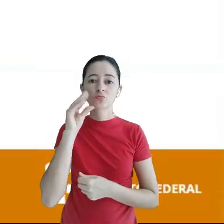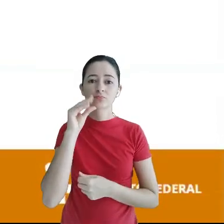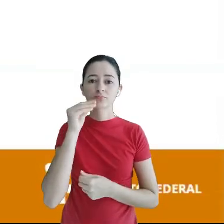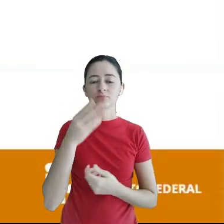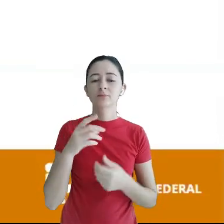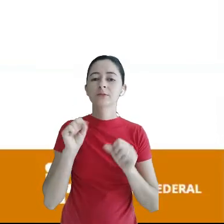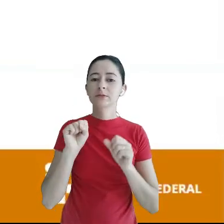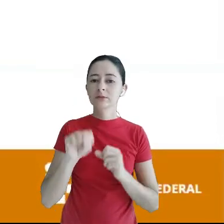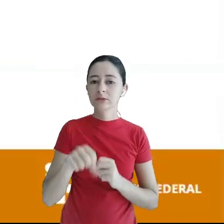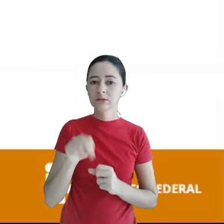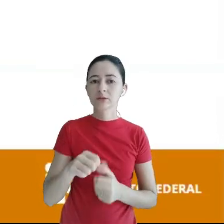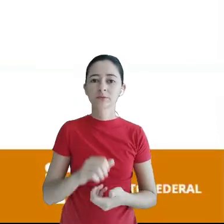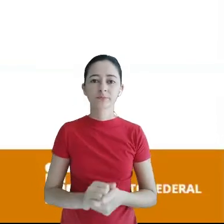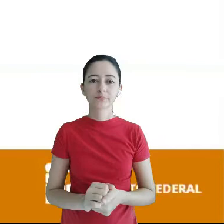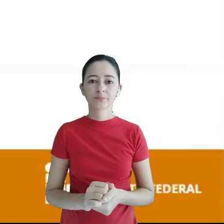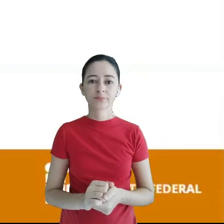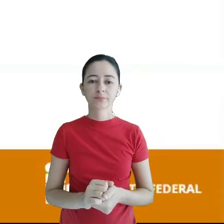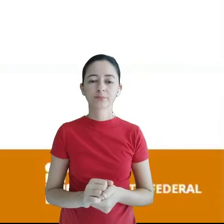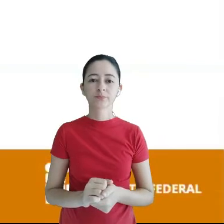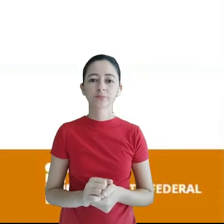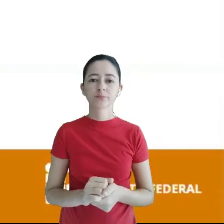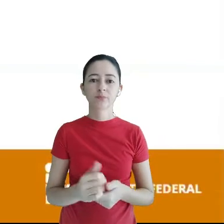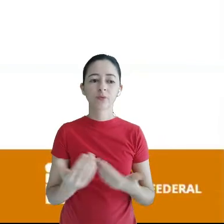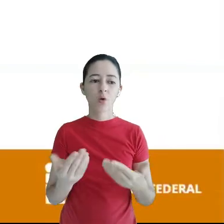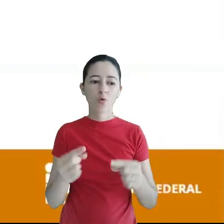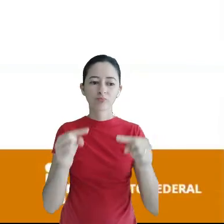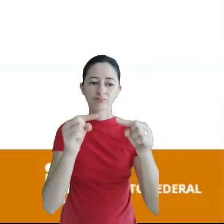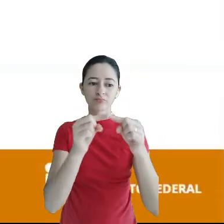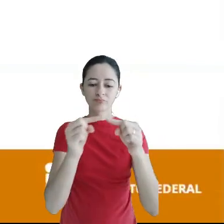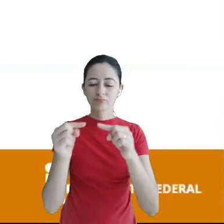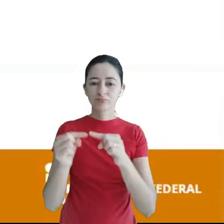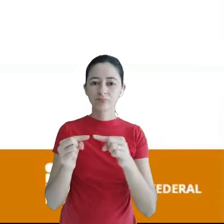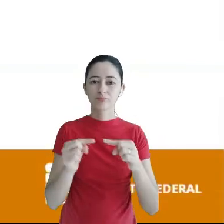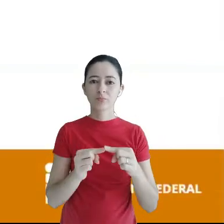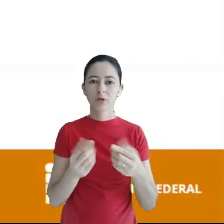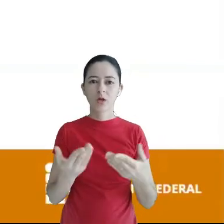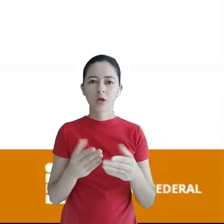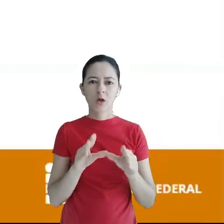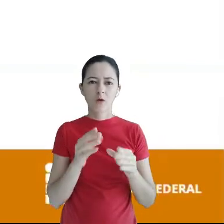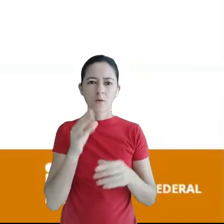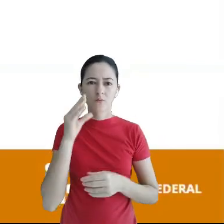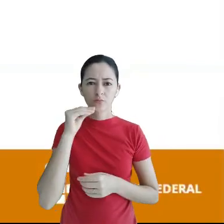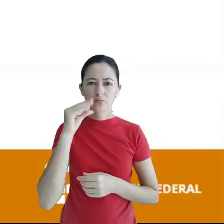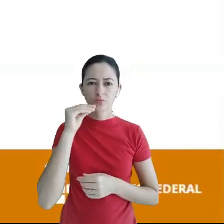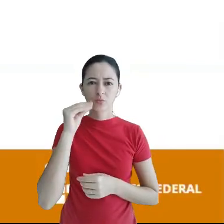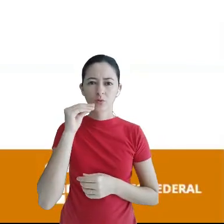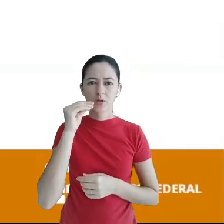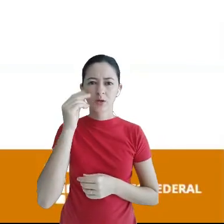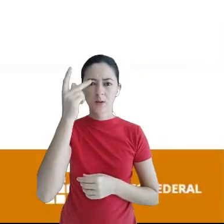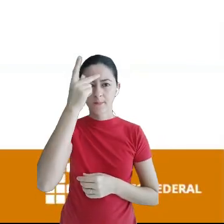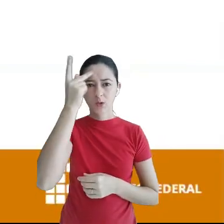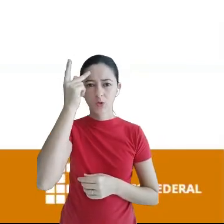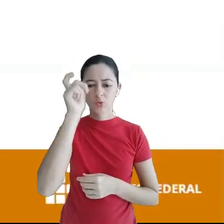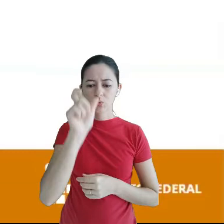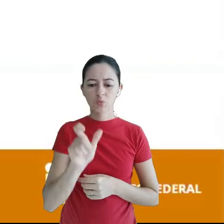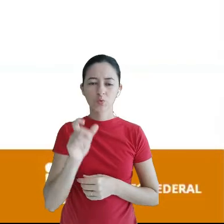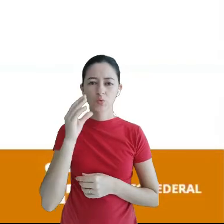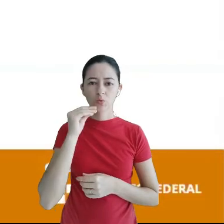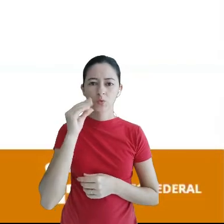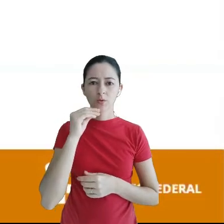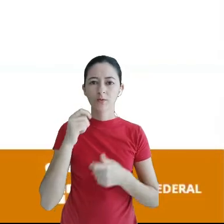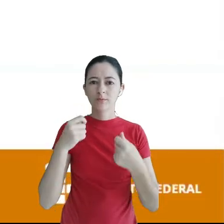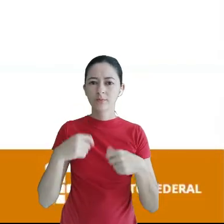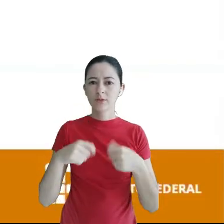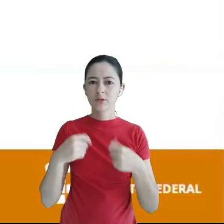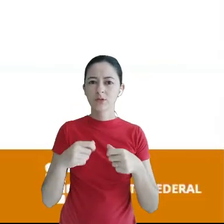funcionário que foi relacionado? Sim. Ok? Agora, funcionário precisa de produto? A funcionária precisa de uma